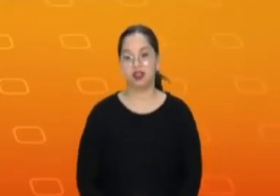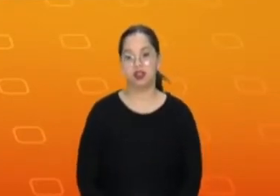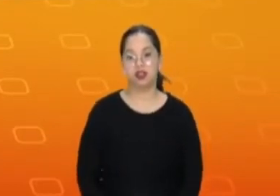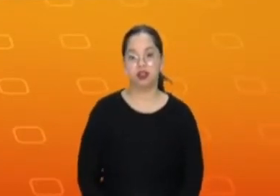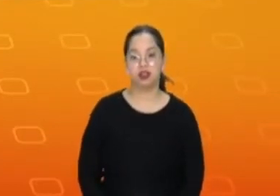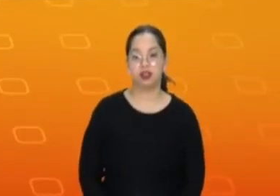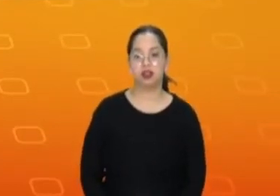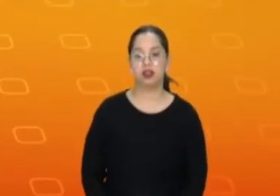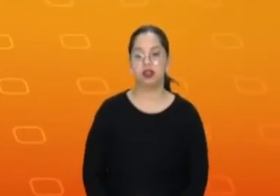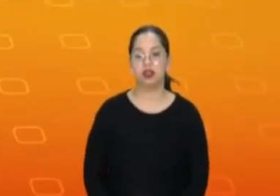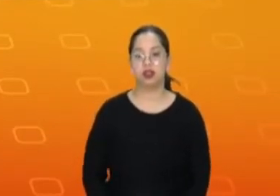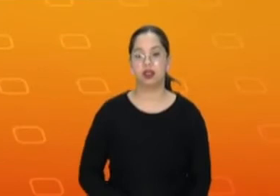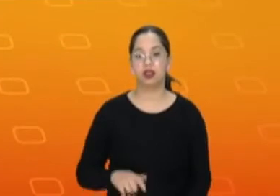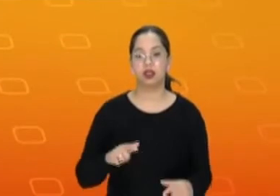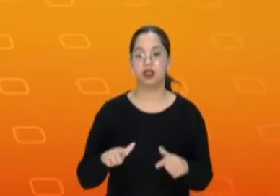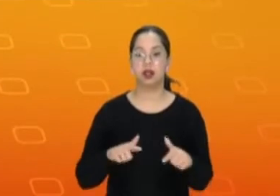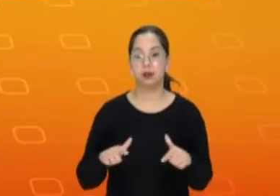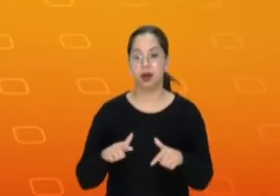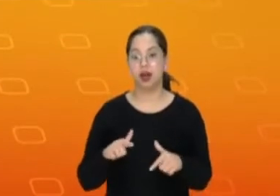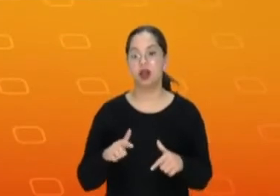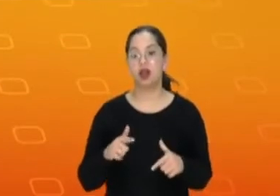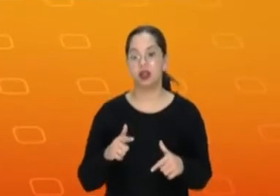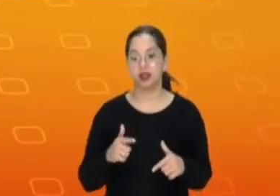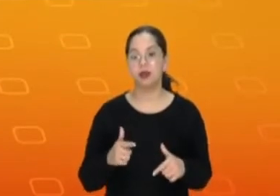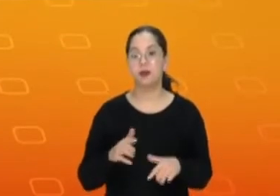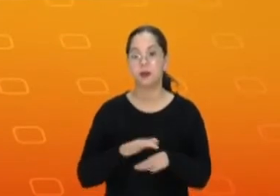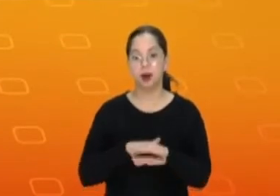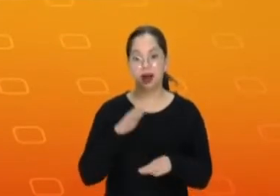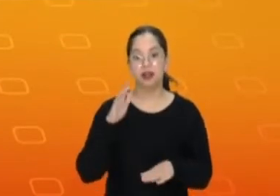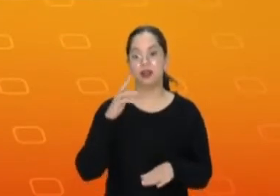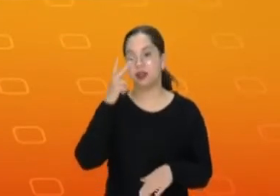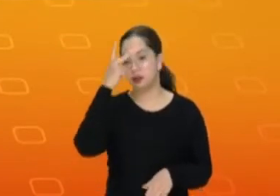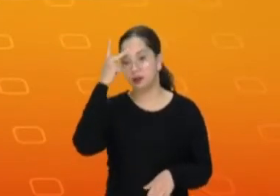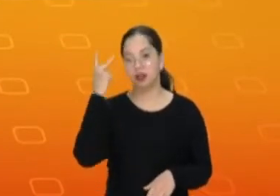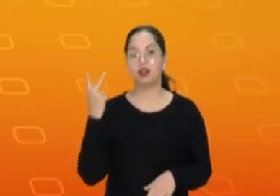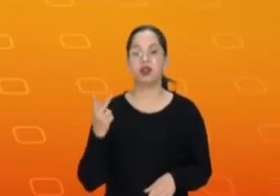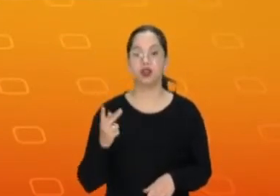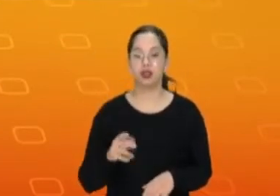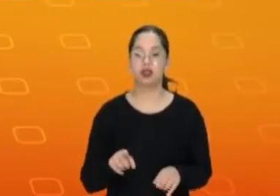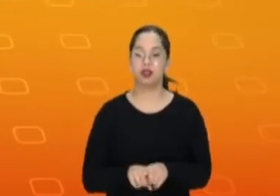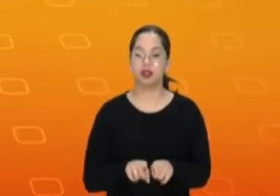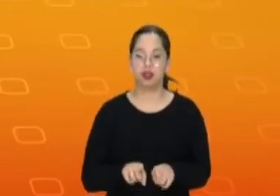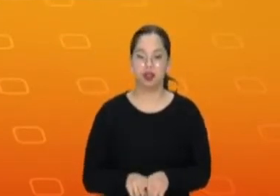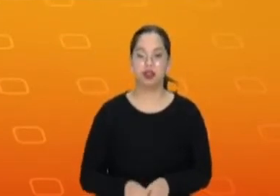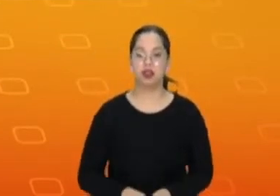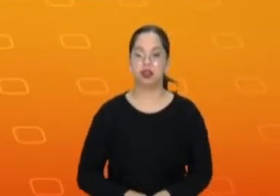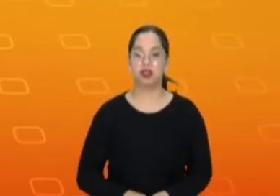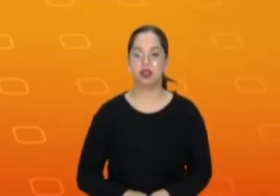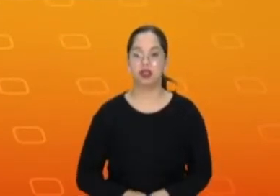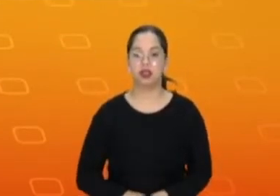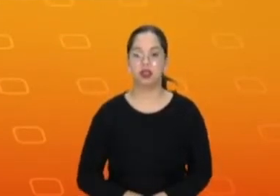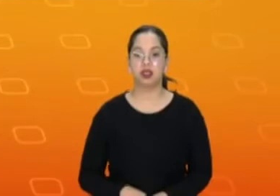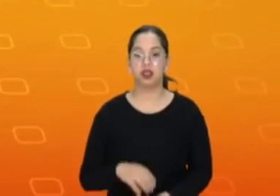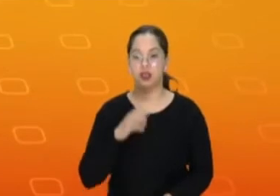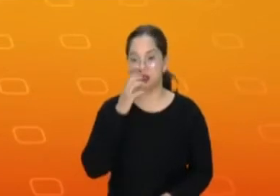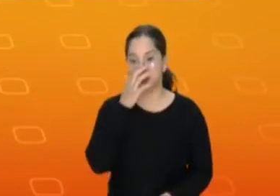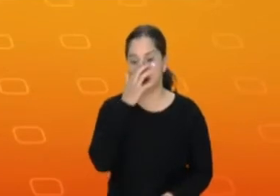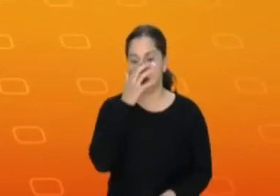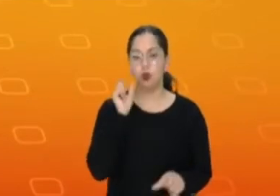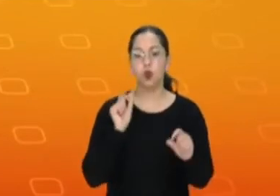Trabalhar com as pessoas em cima disso. E aí, o que que é o nosso negócio mais